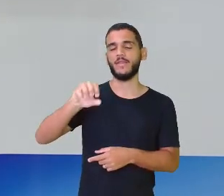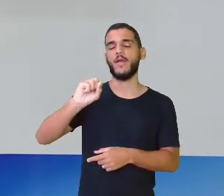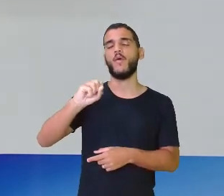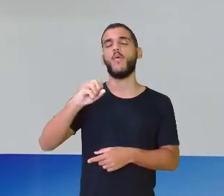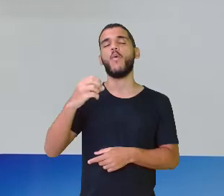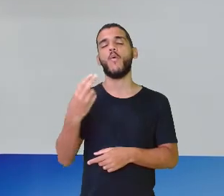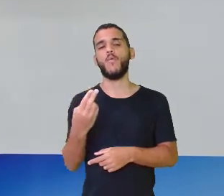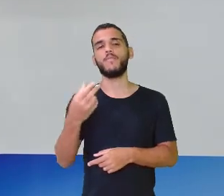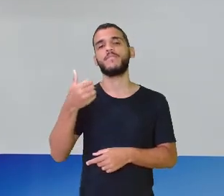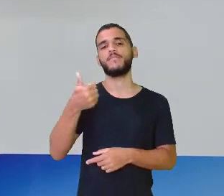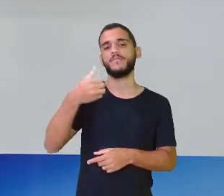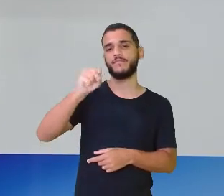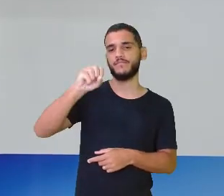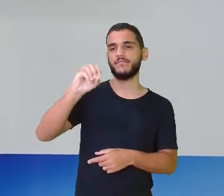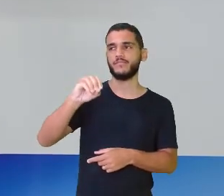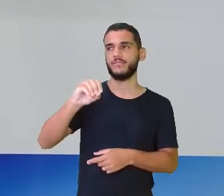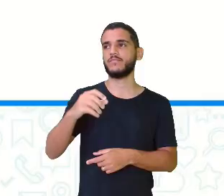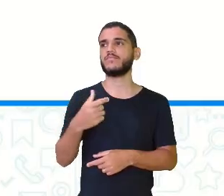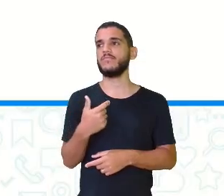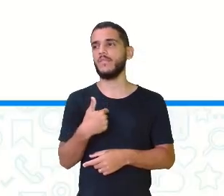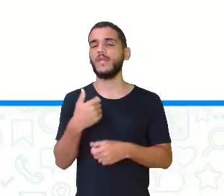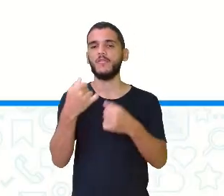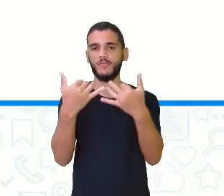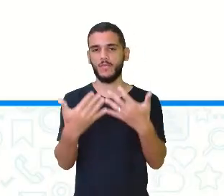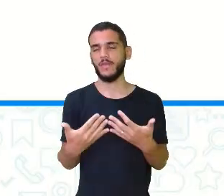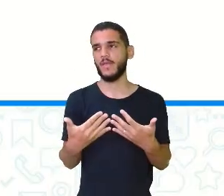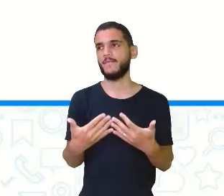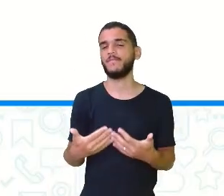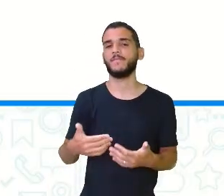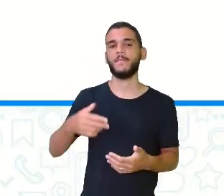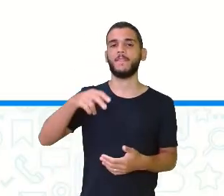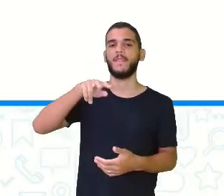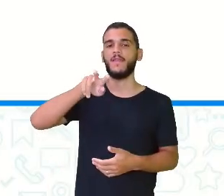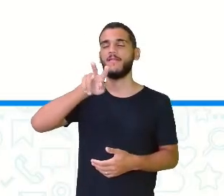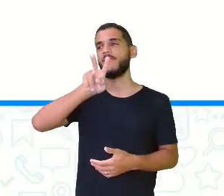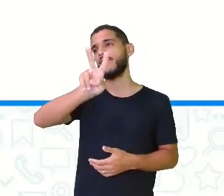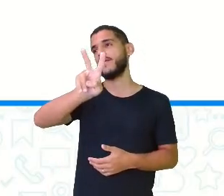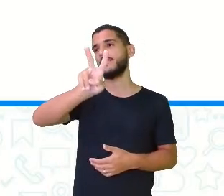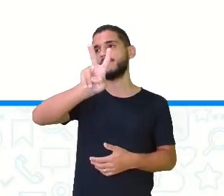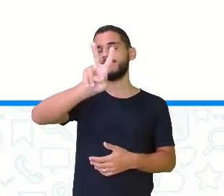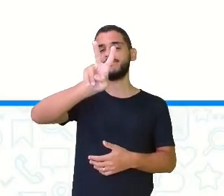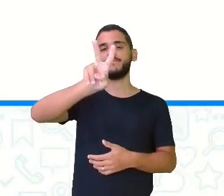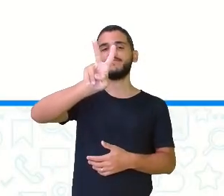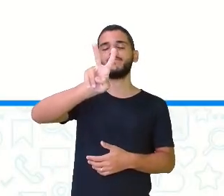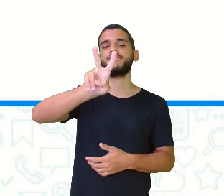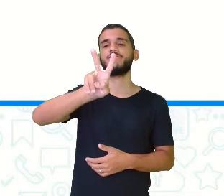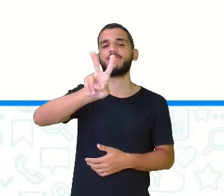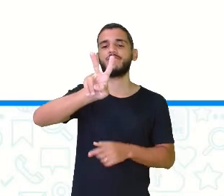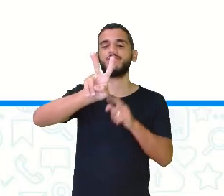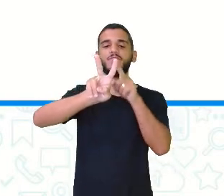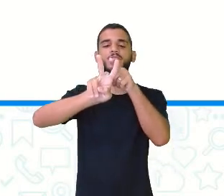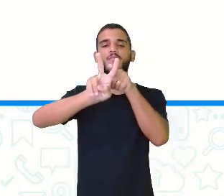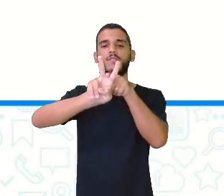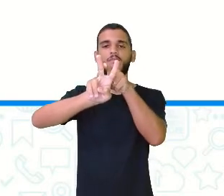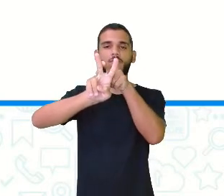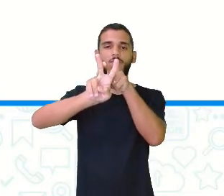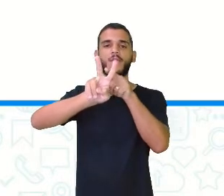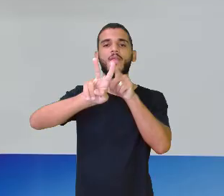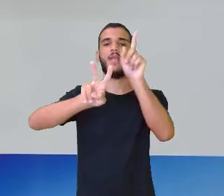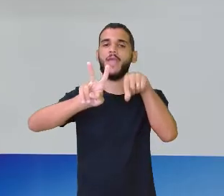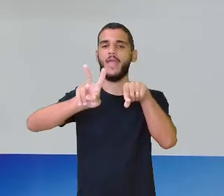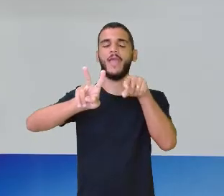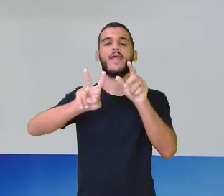Olha um exemplo simples que eu acabei de fazer quando a gente faz aquele V de vitória com as mãos. Ângulo agudo menos